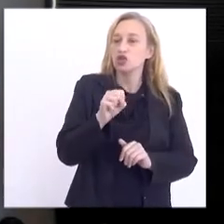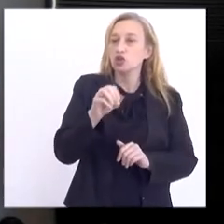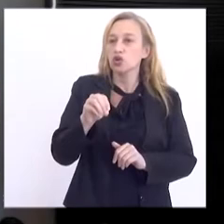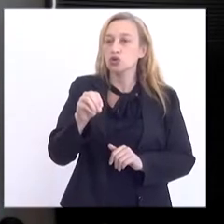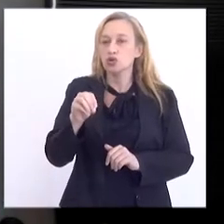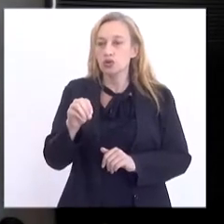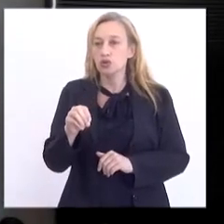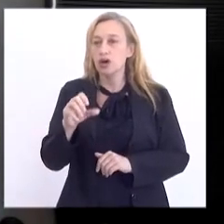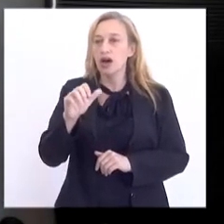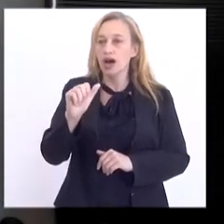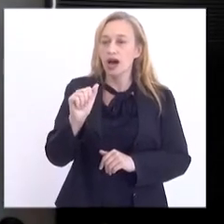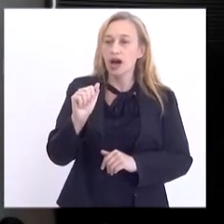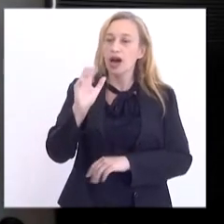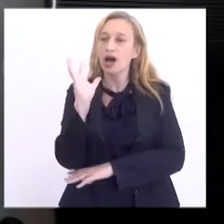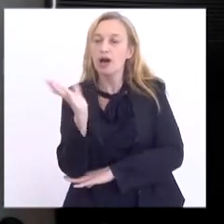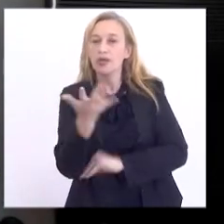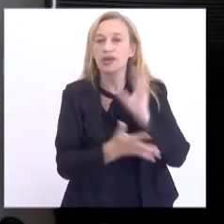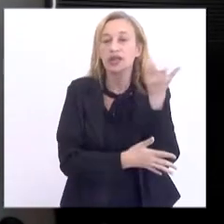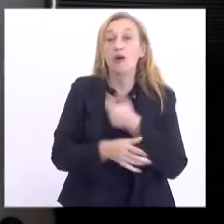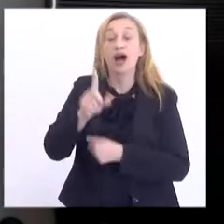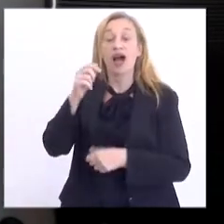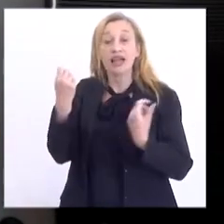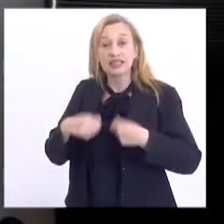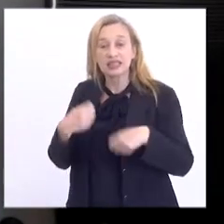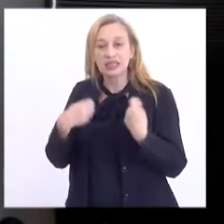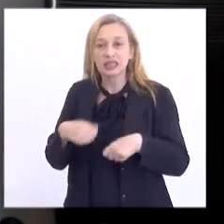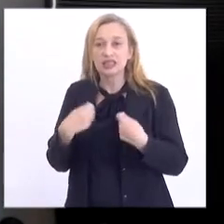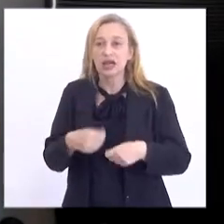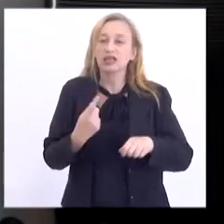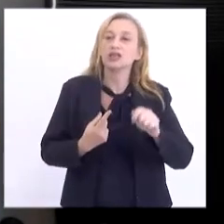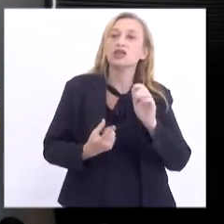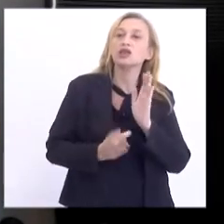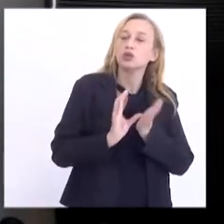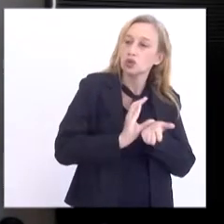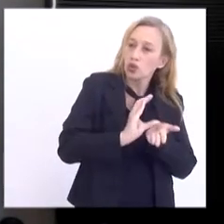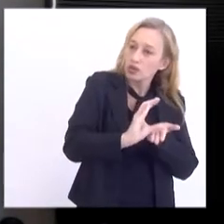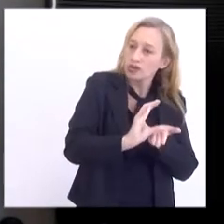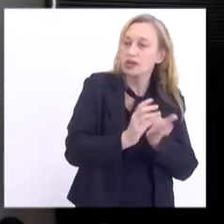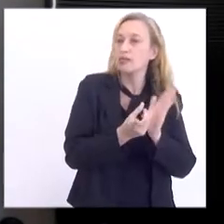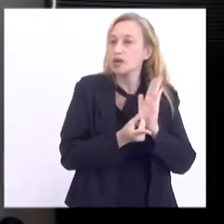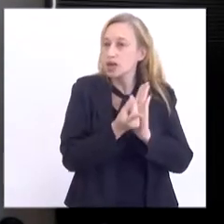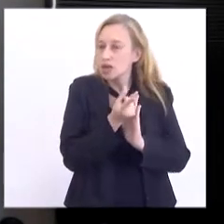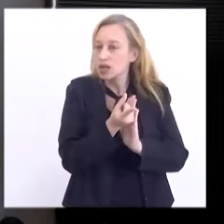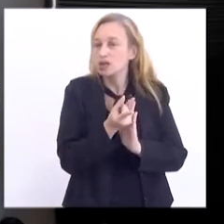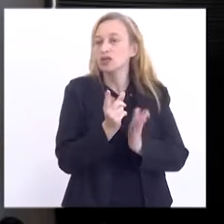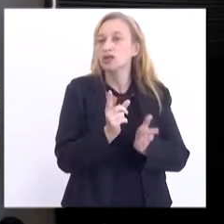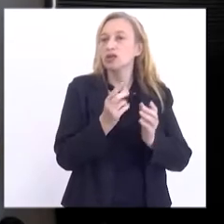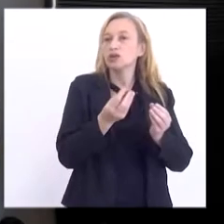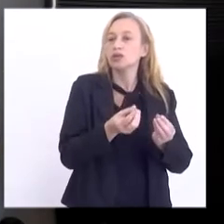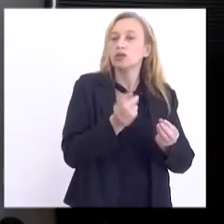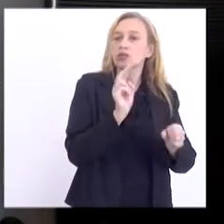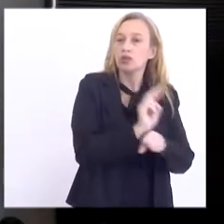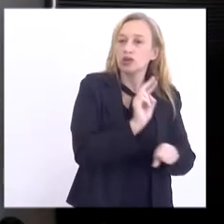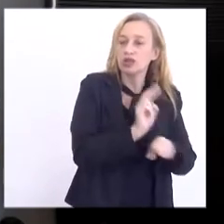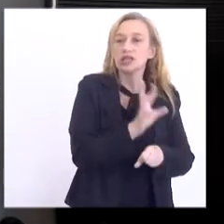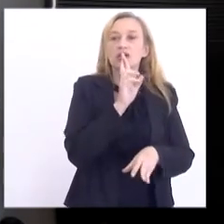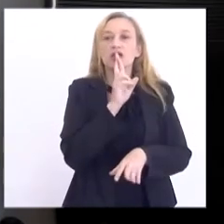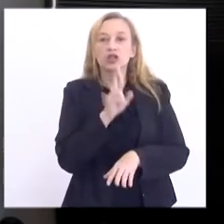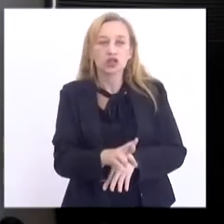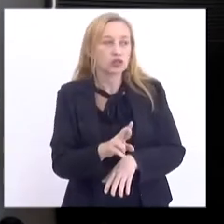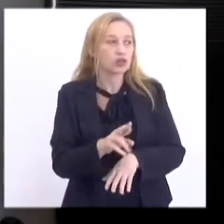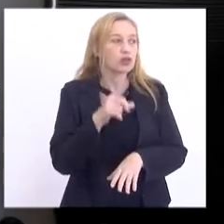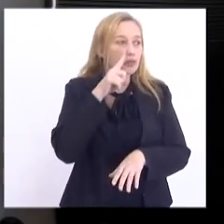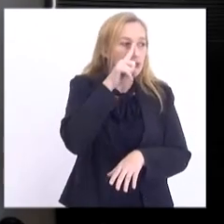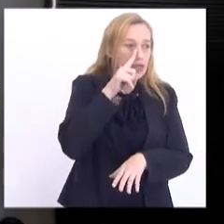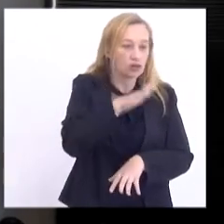então reforçando aqui a necessidade desse orçamento é de prevenção e resposta a risco e